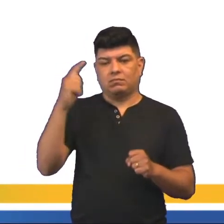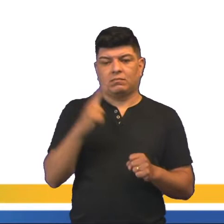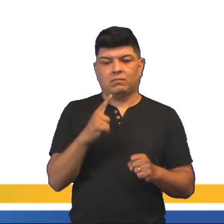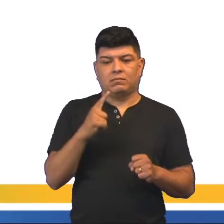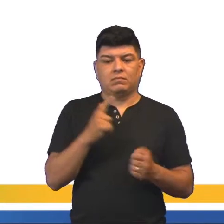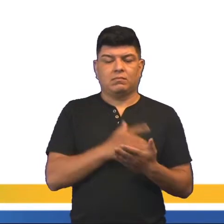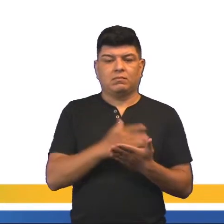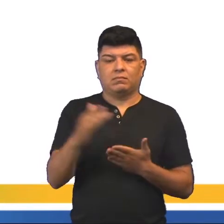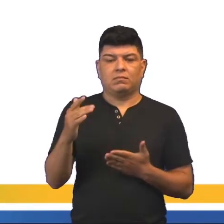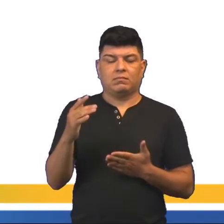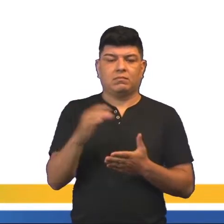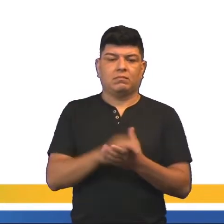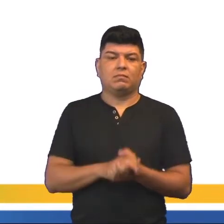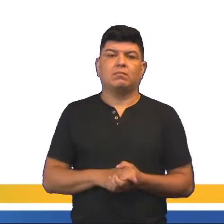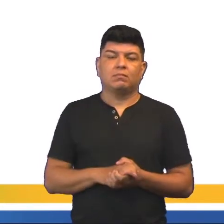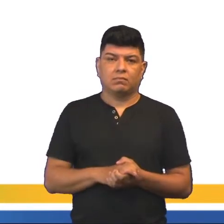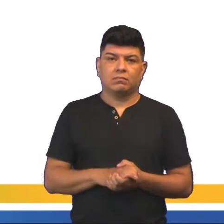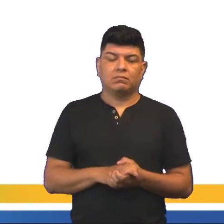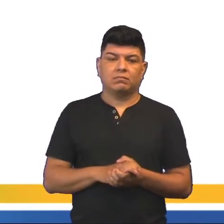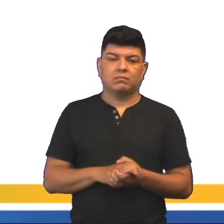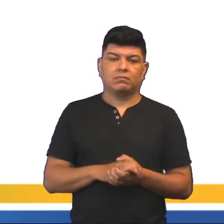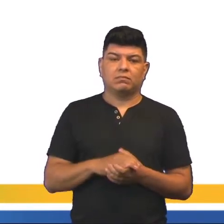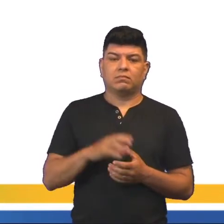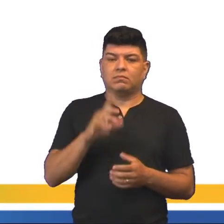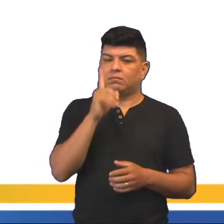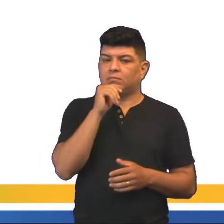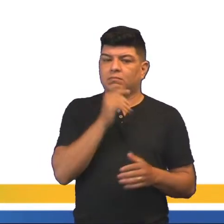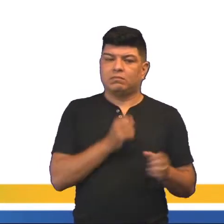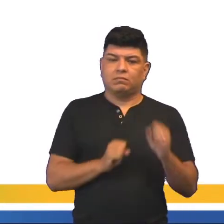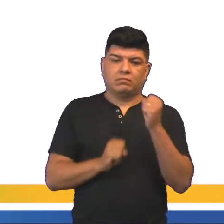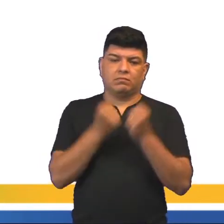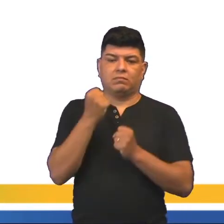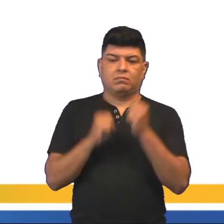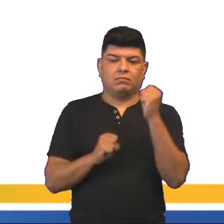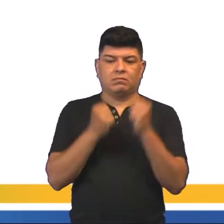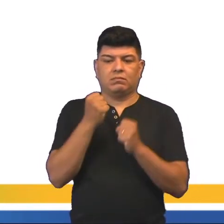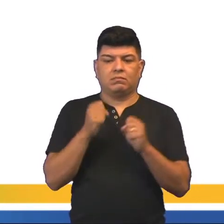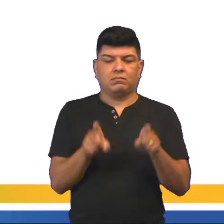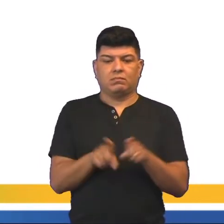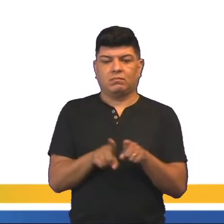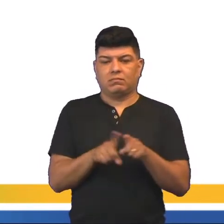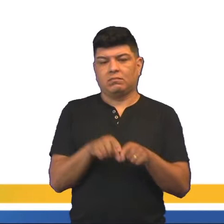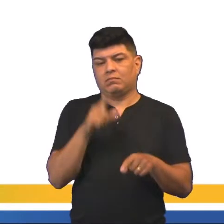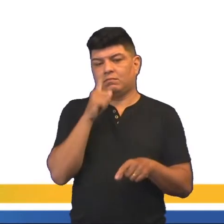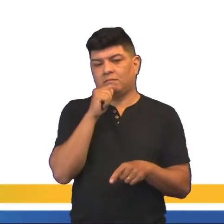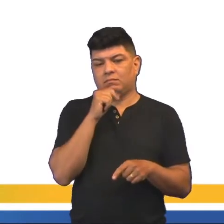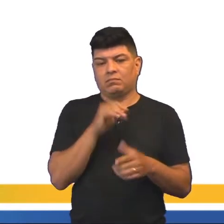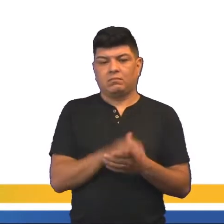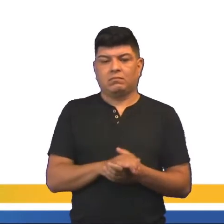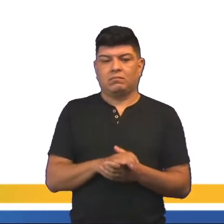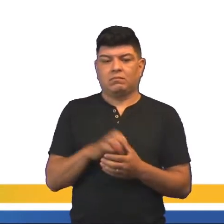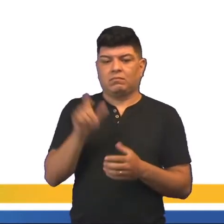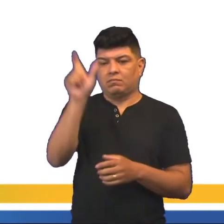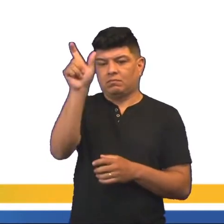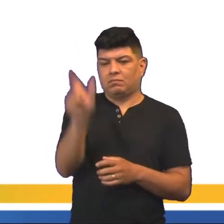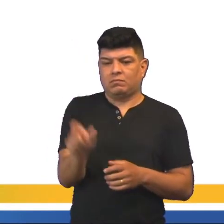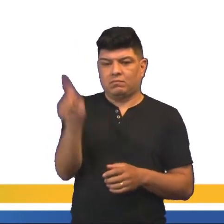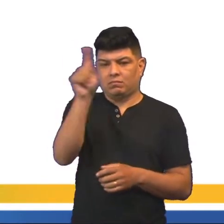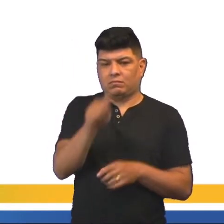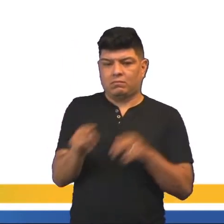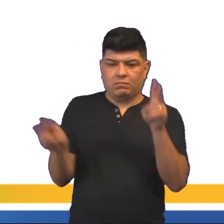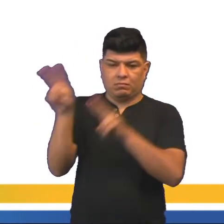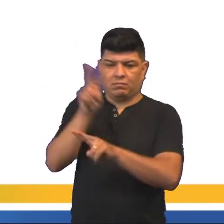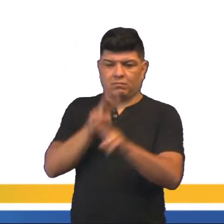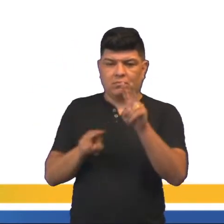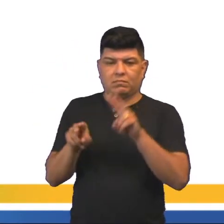solar, a partir dos raios solares, energia hídrica, através da ação da água, energia eólica, que é